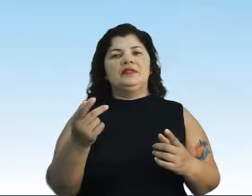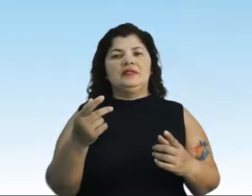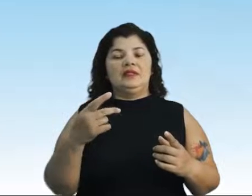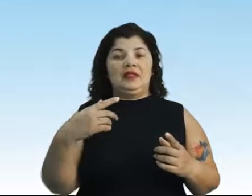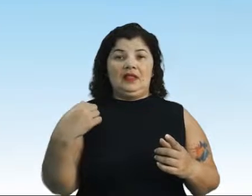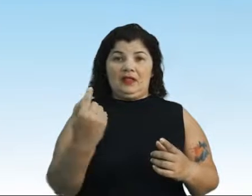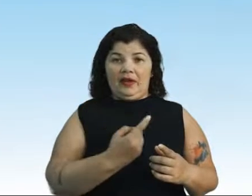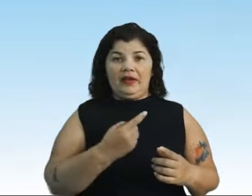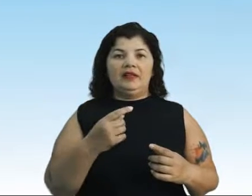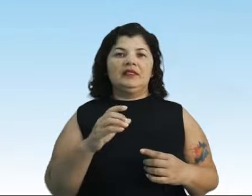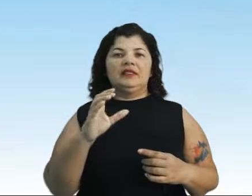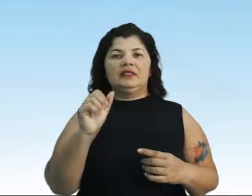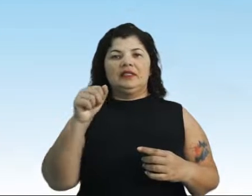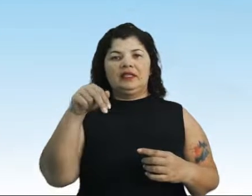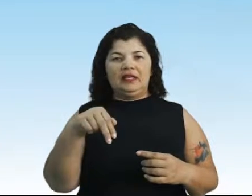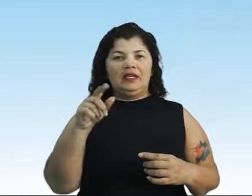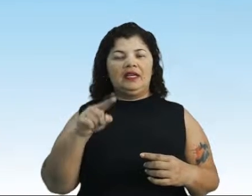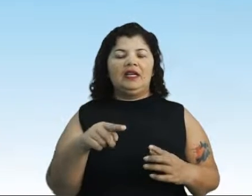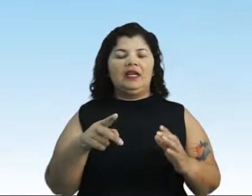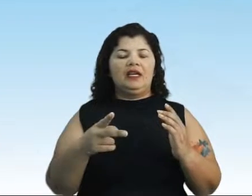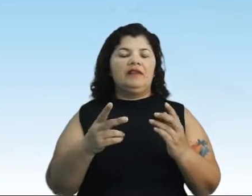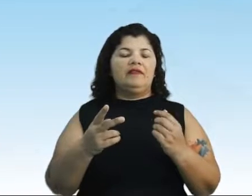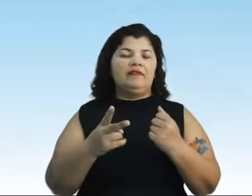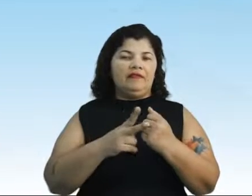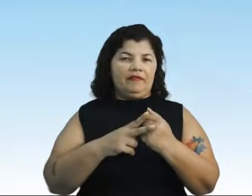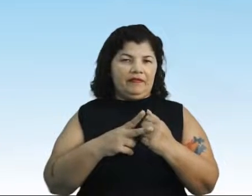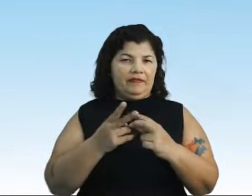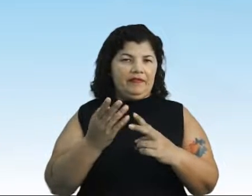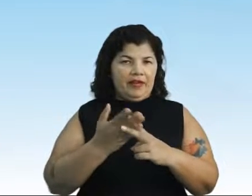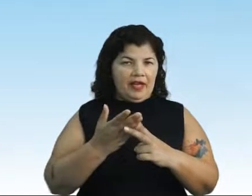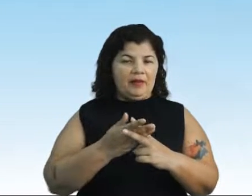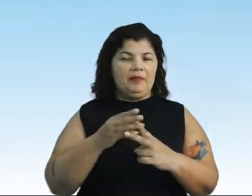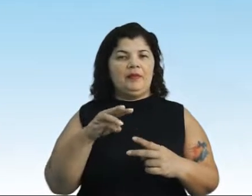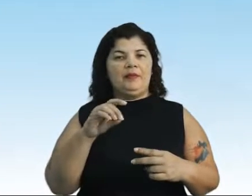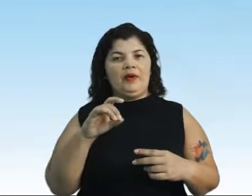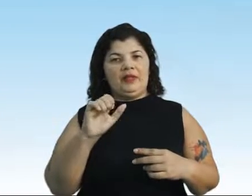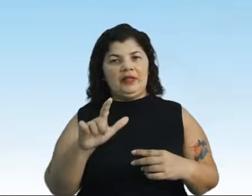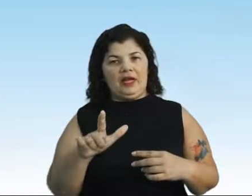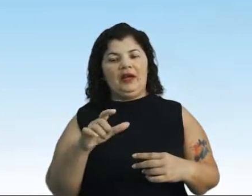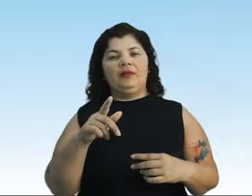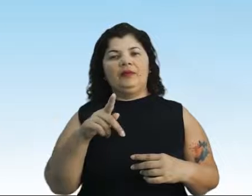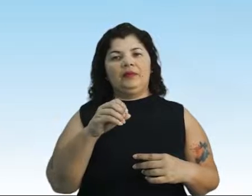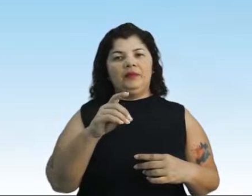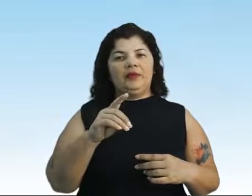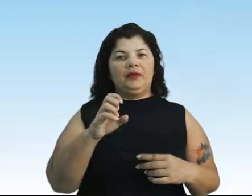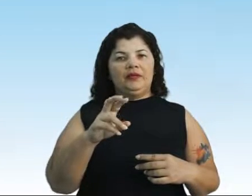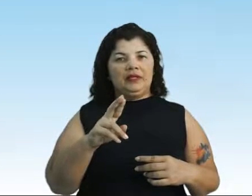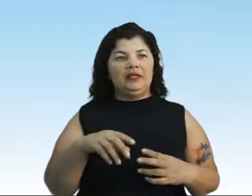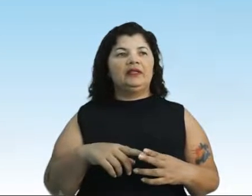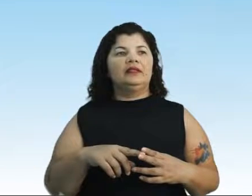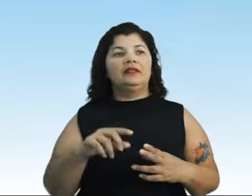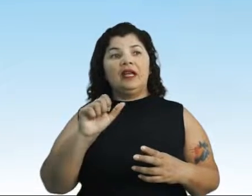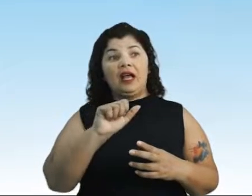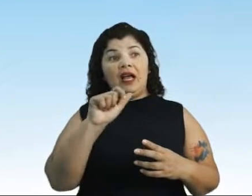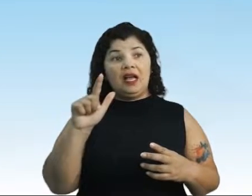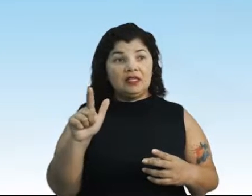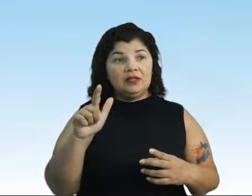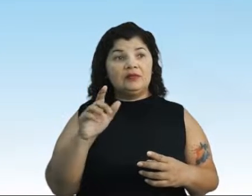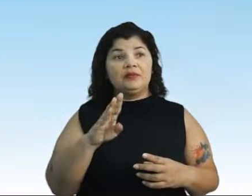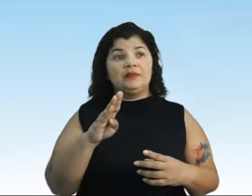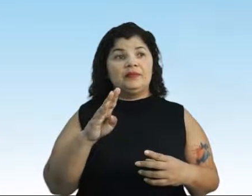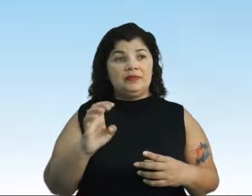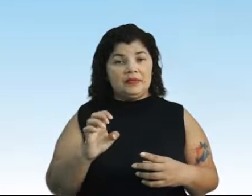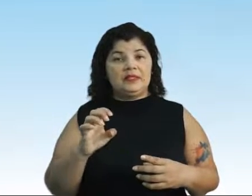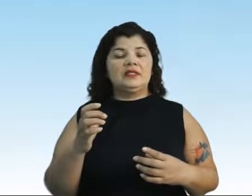modal do poder, nesse sentido de dar habilidade. O be, que está em azul, é o verbo